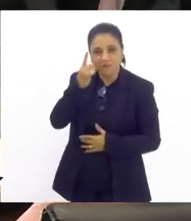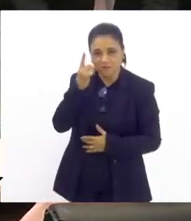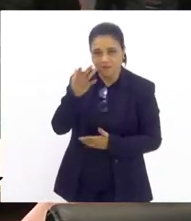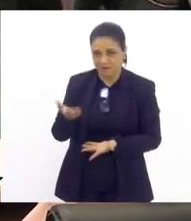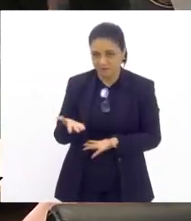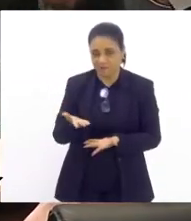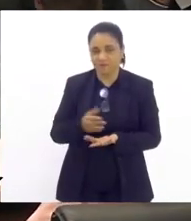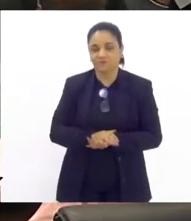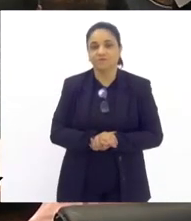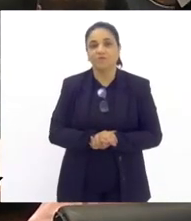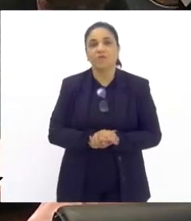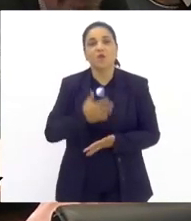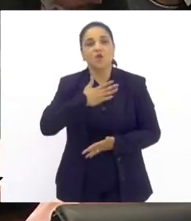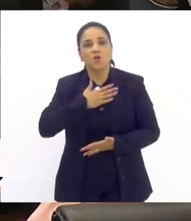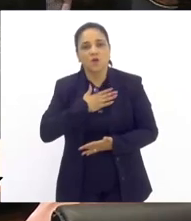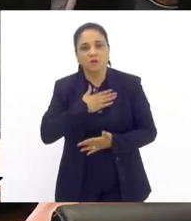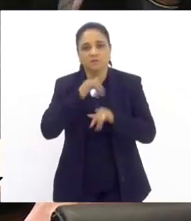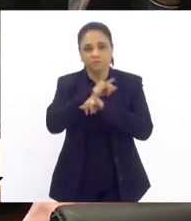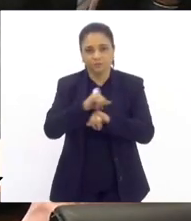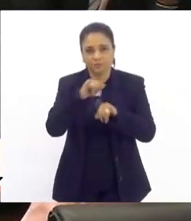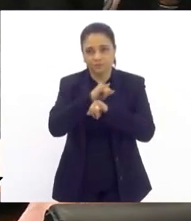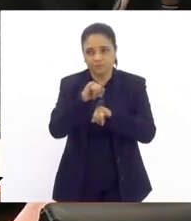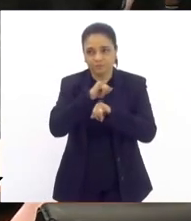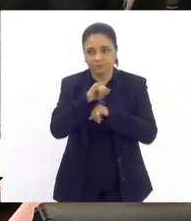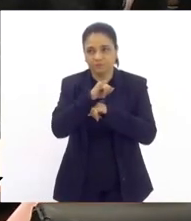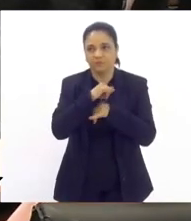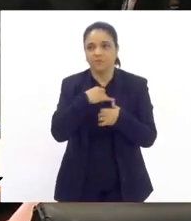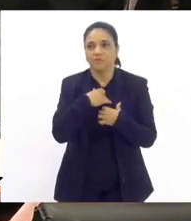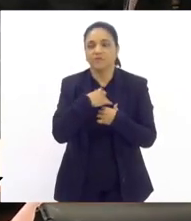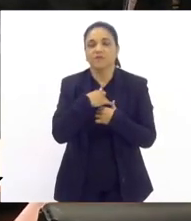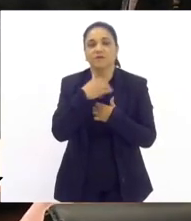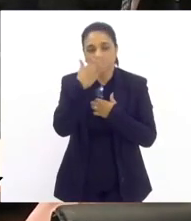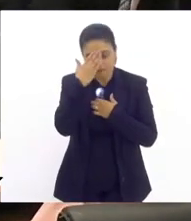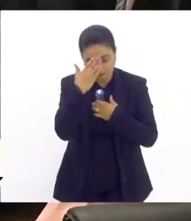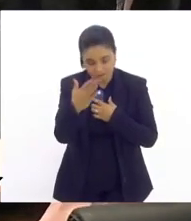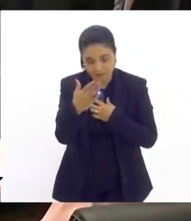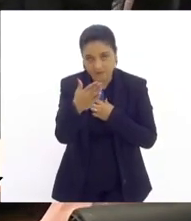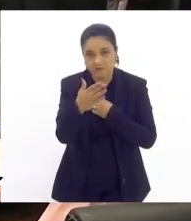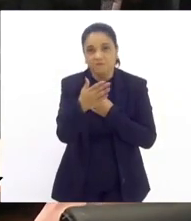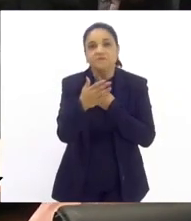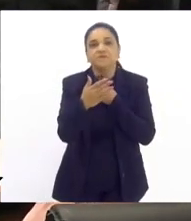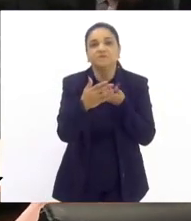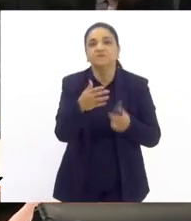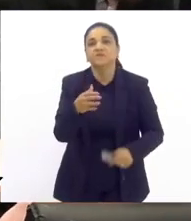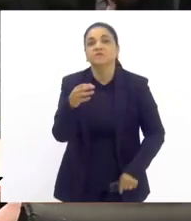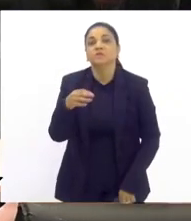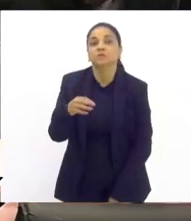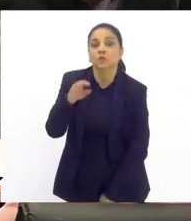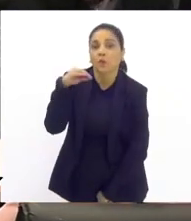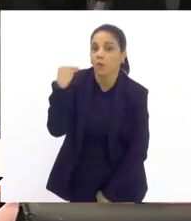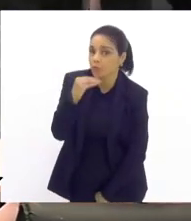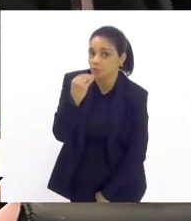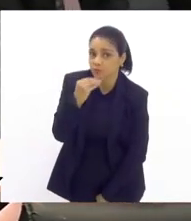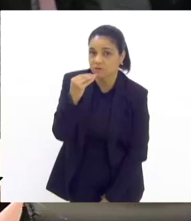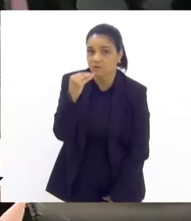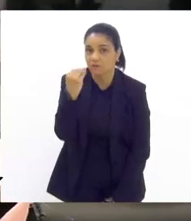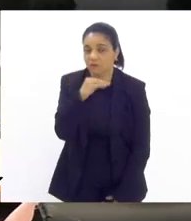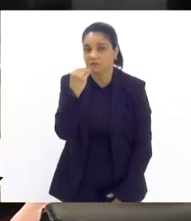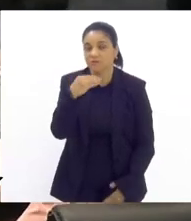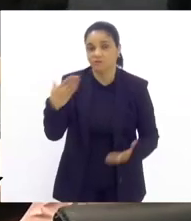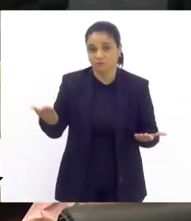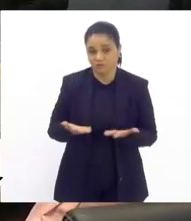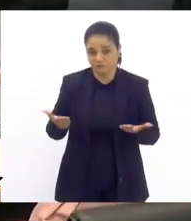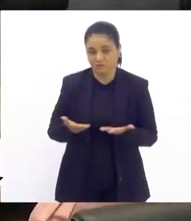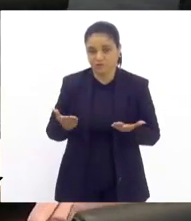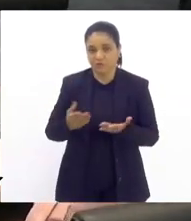outra coisa que eu gostaria de falar também agradecer aqui gostaria de agradecer aqui a oportunidade de